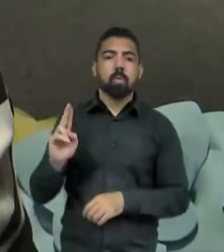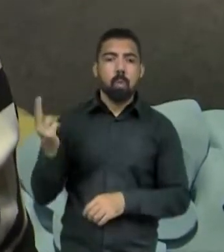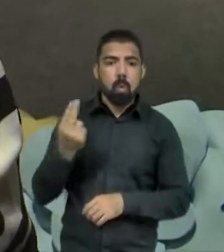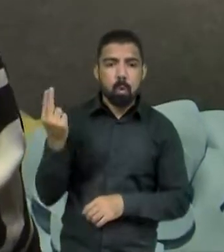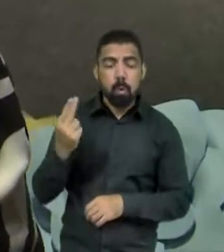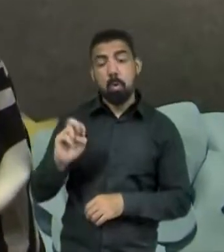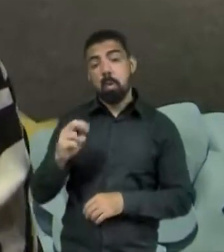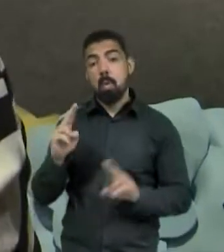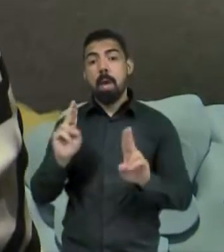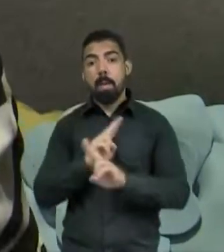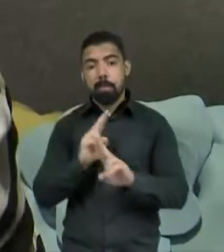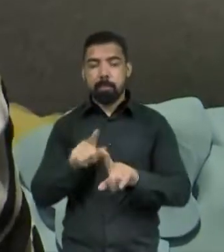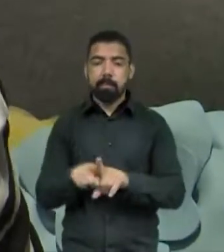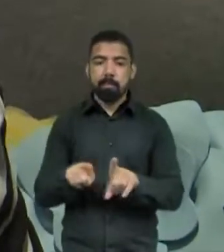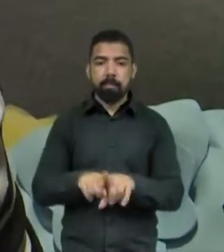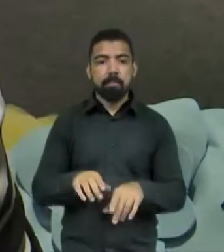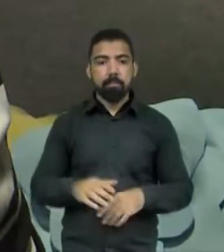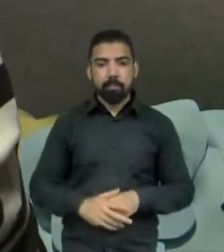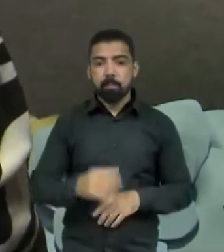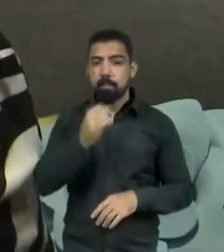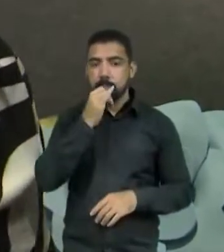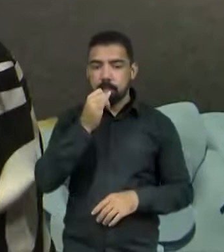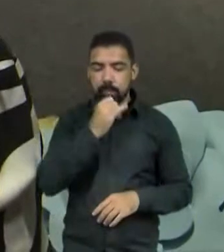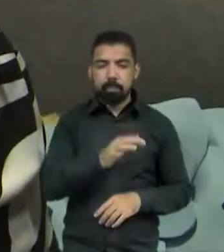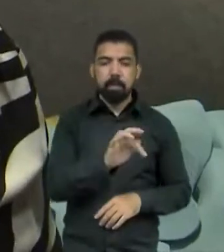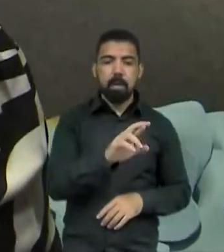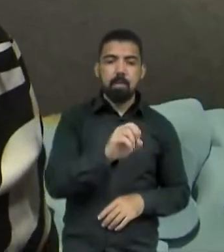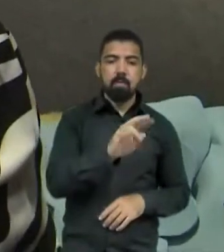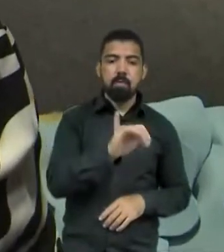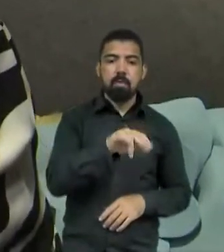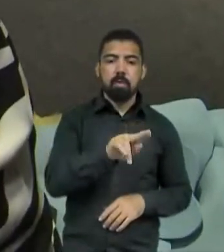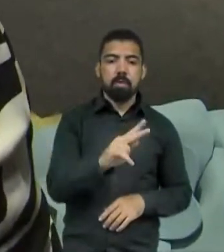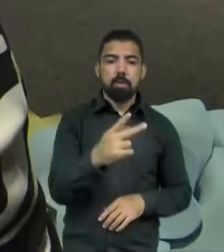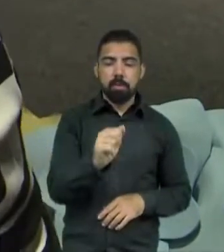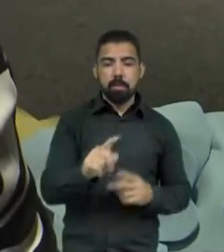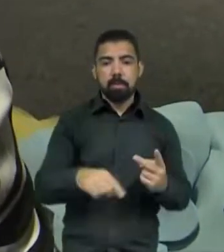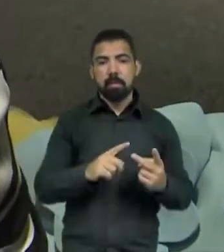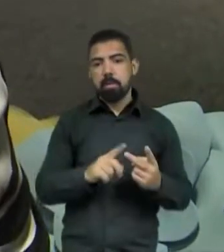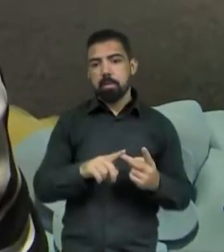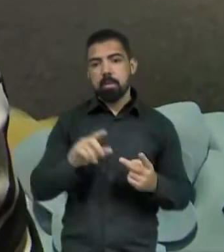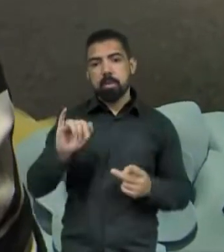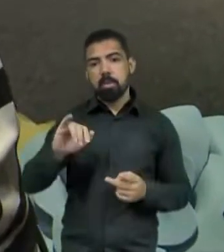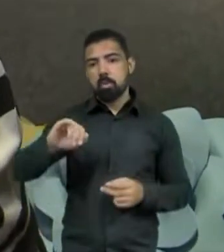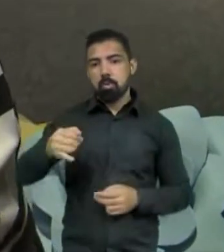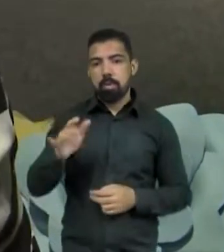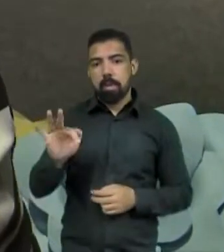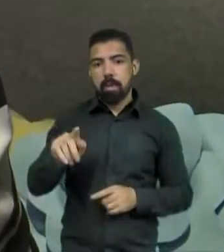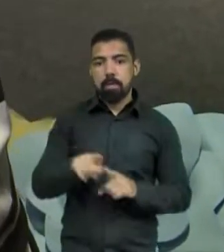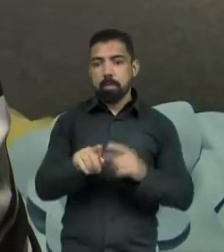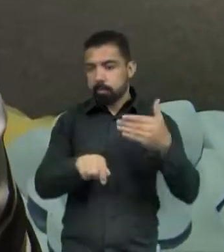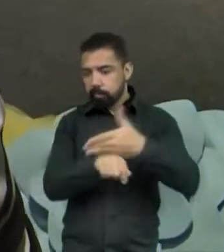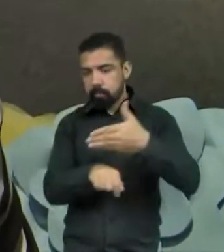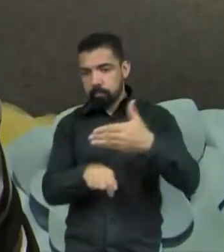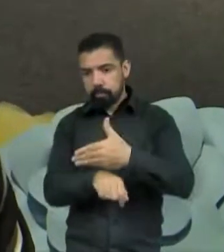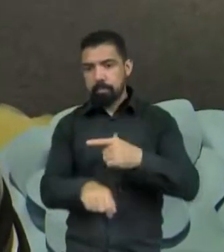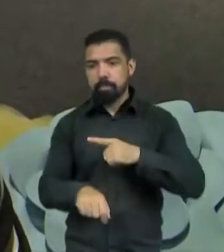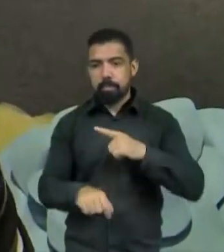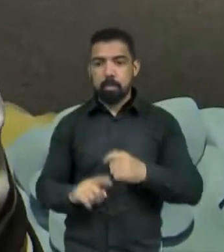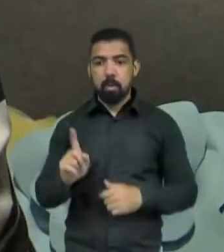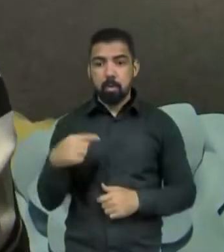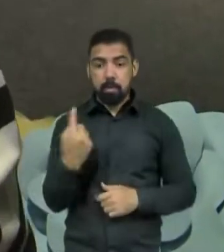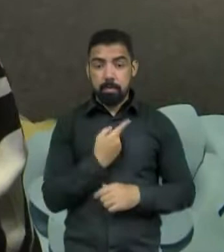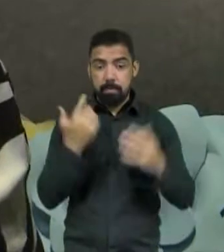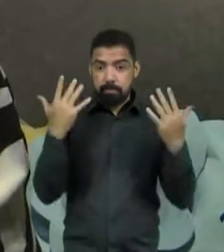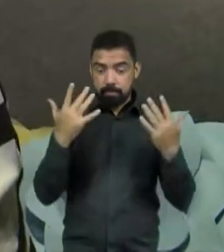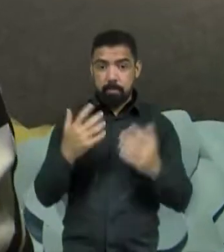rede, nos frotinhos, no IJF, são regulados aqui para o hospital. Então, hoje a gente celebra esses